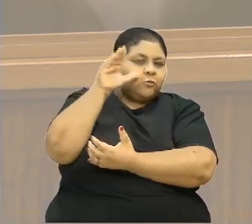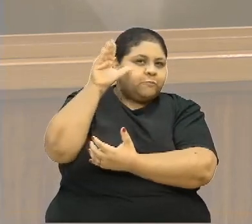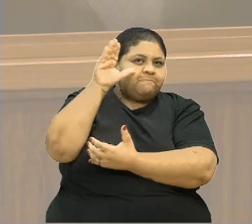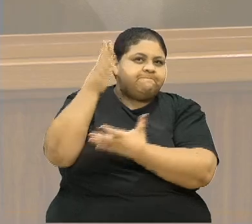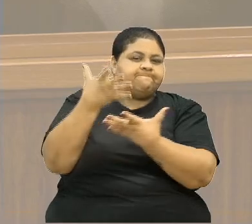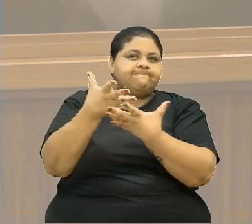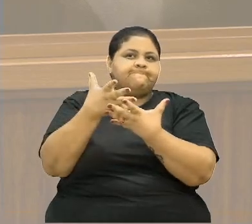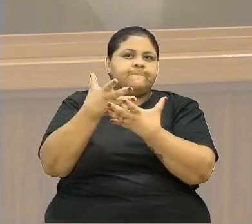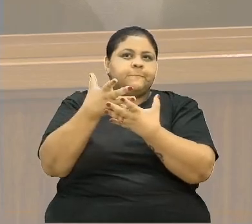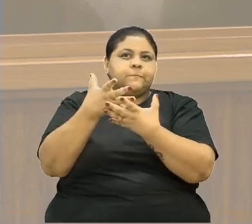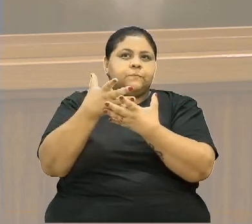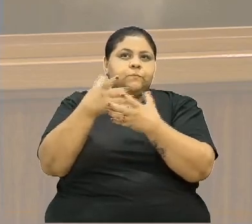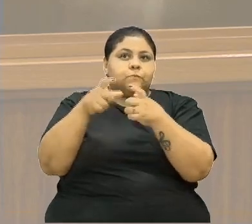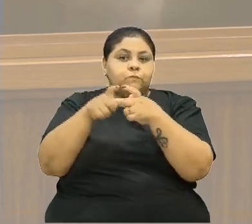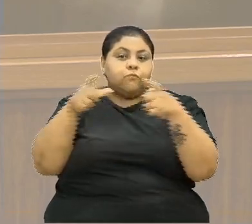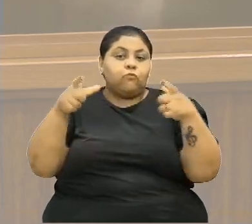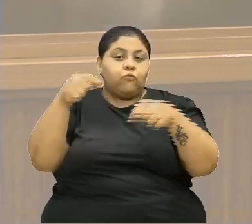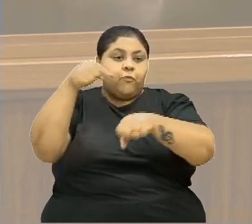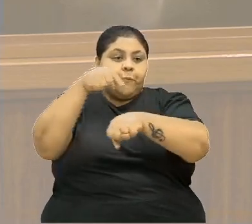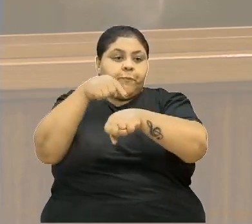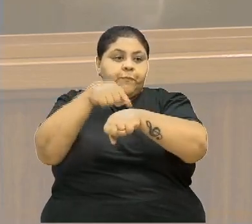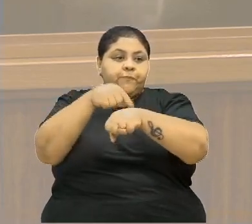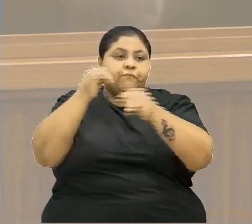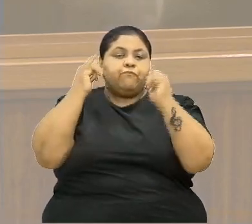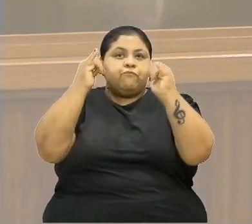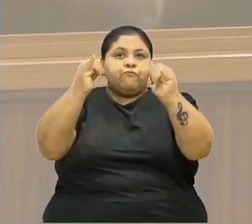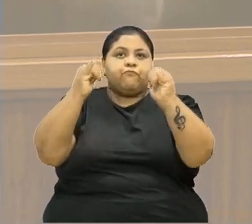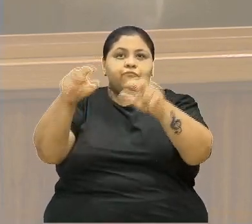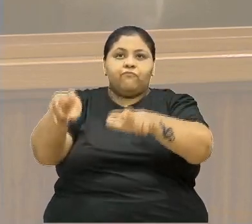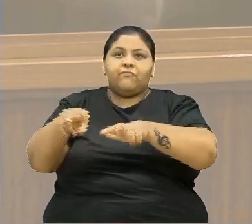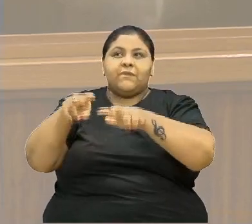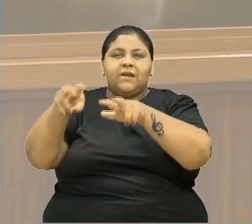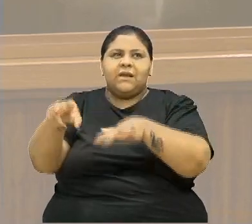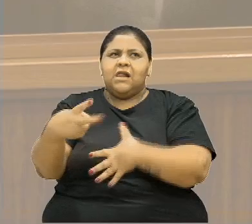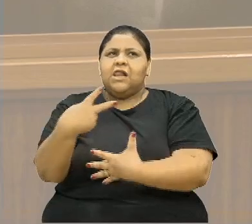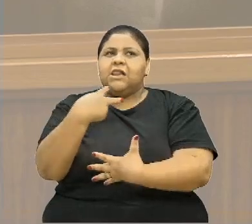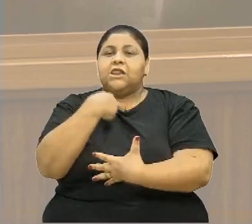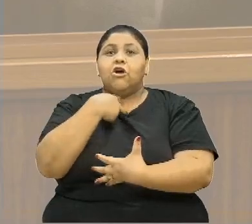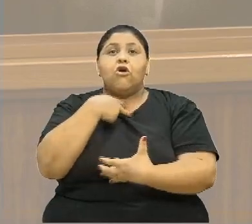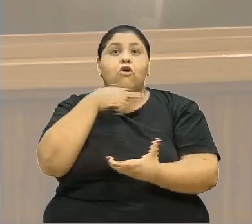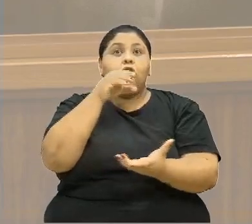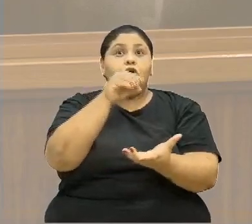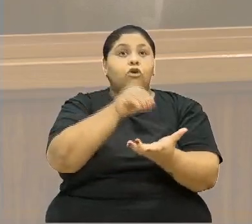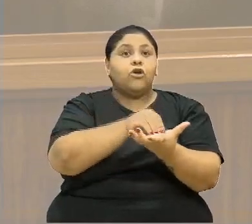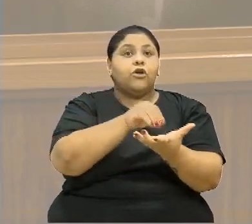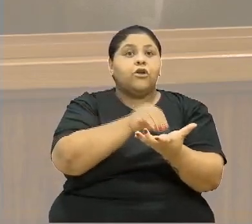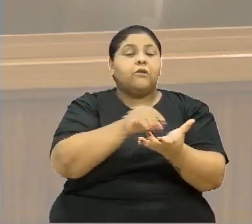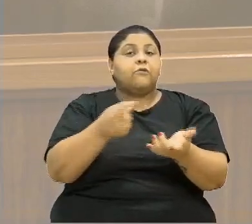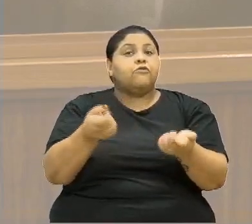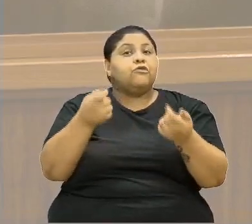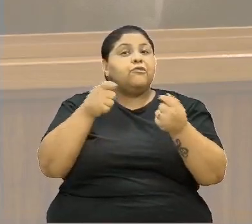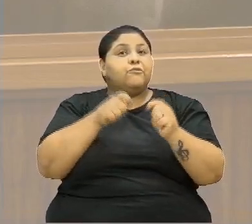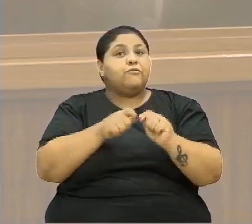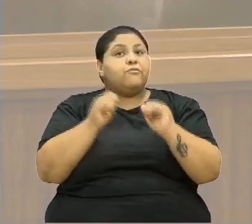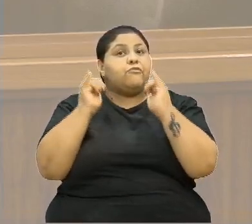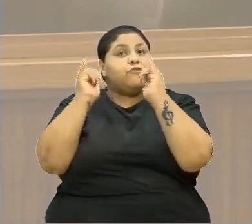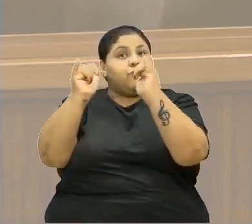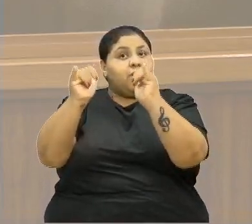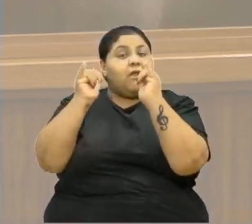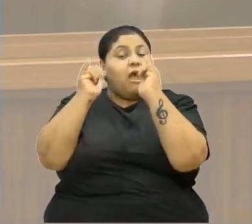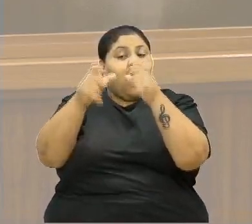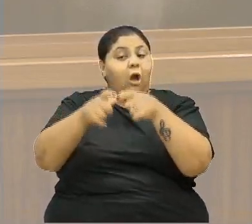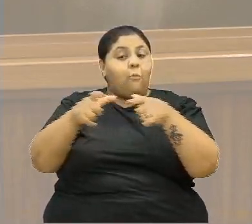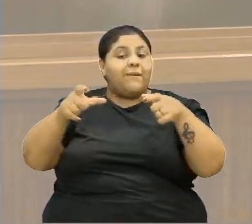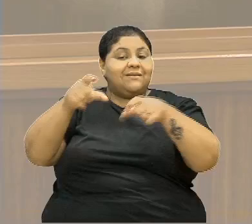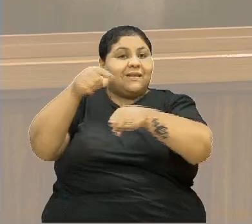do interior, não me pode faltar a parte de dizer que a gente precisa de ônibus